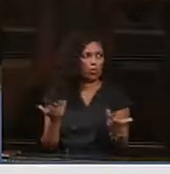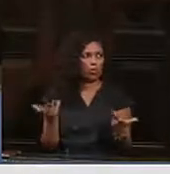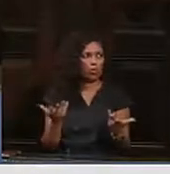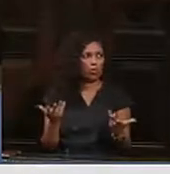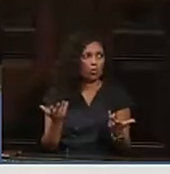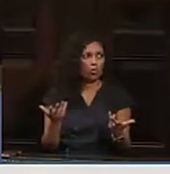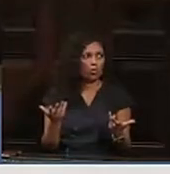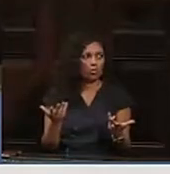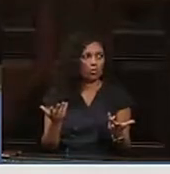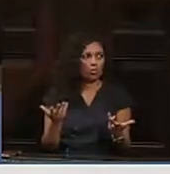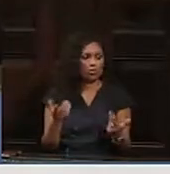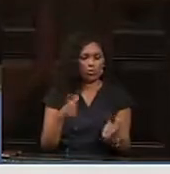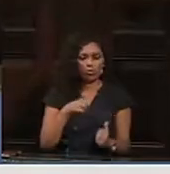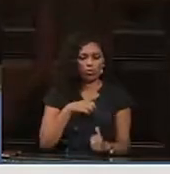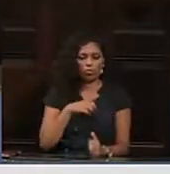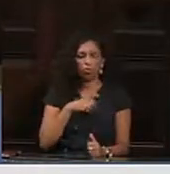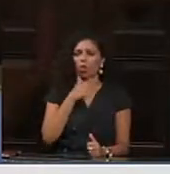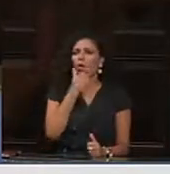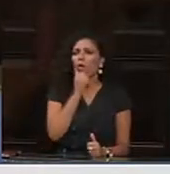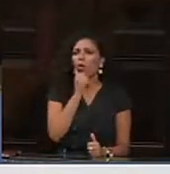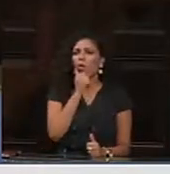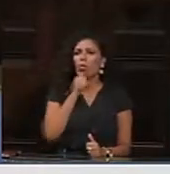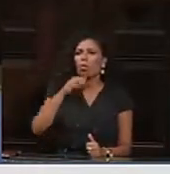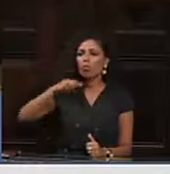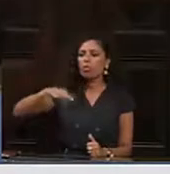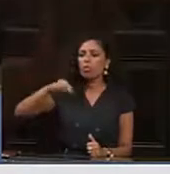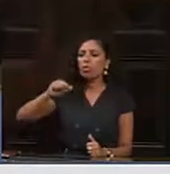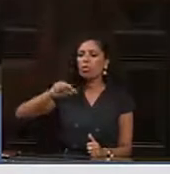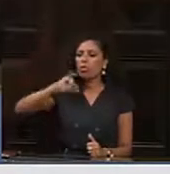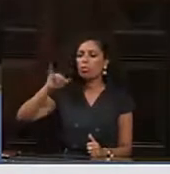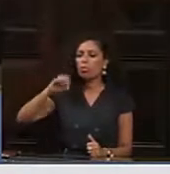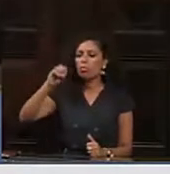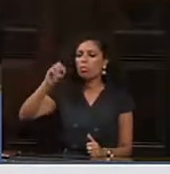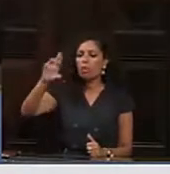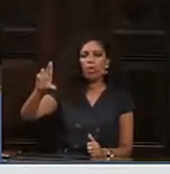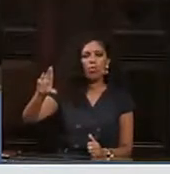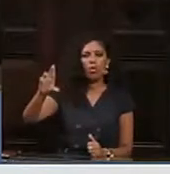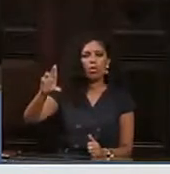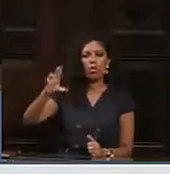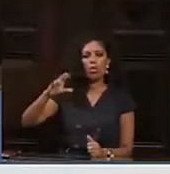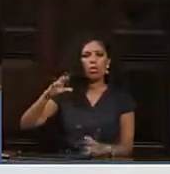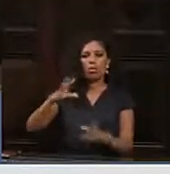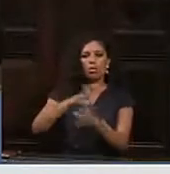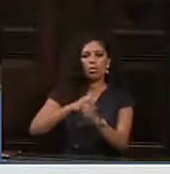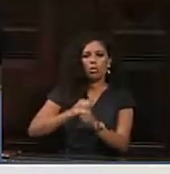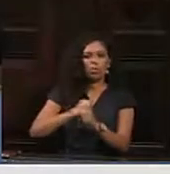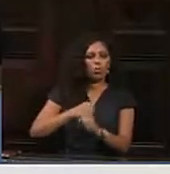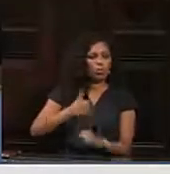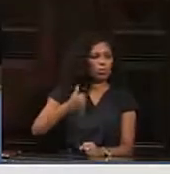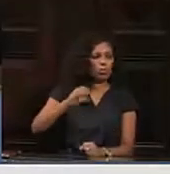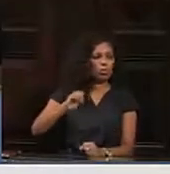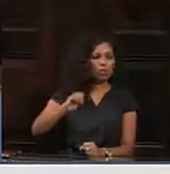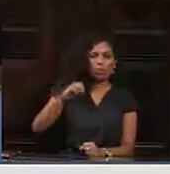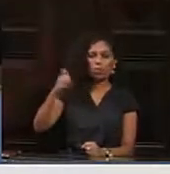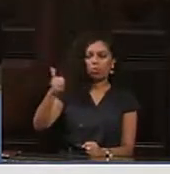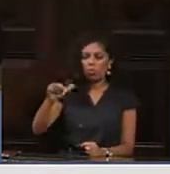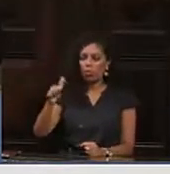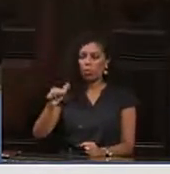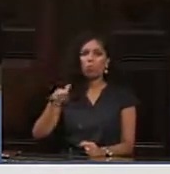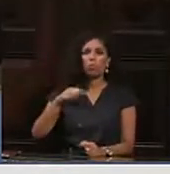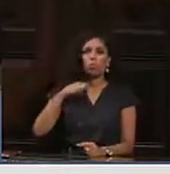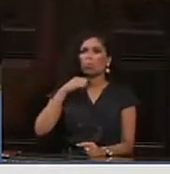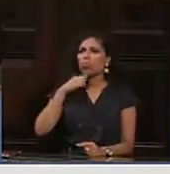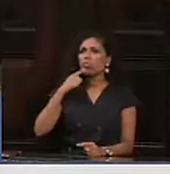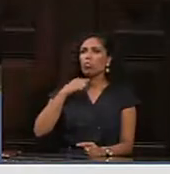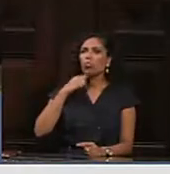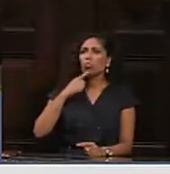10 anos de major. Tem major que tem 11 anos de major. E não sai tenente-coronel. E não consegue